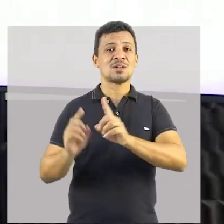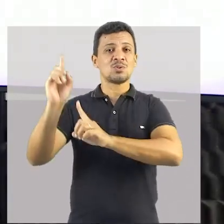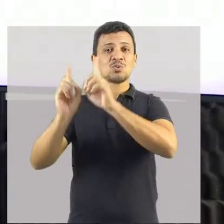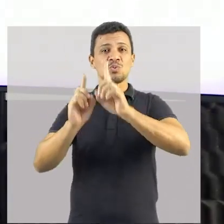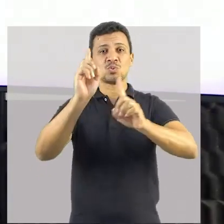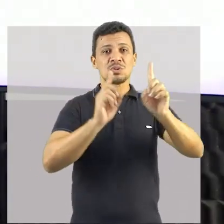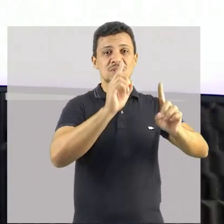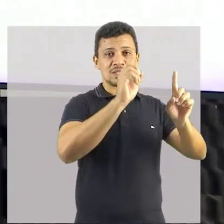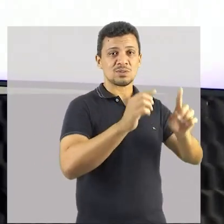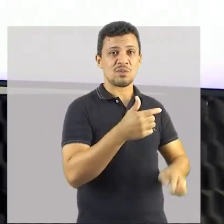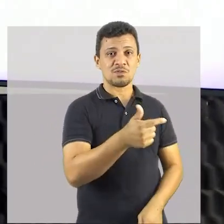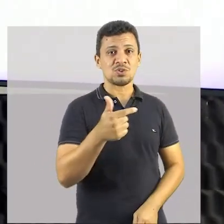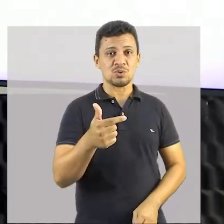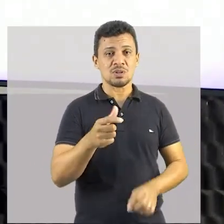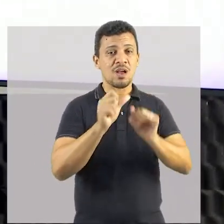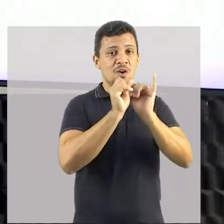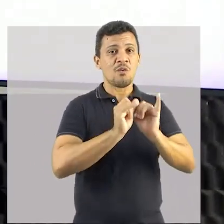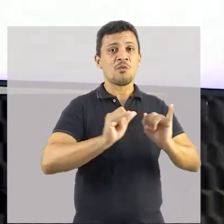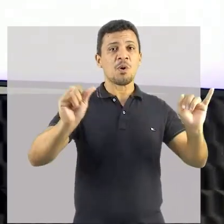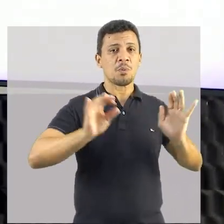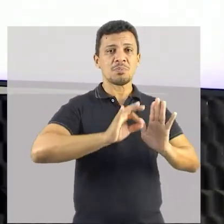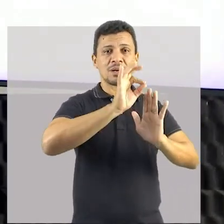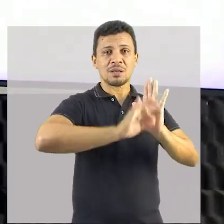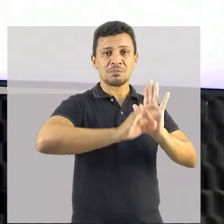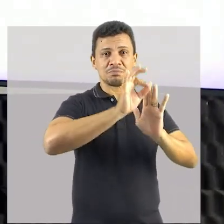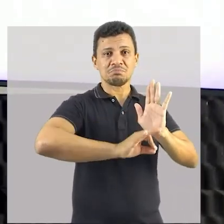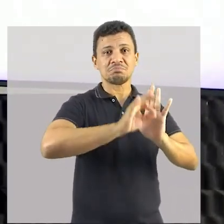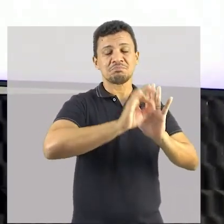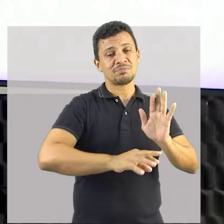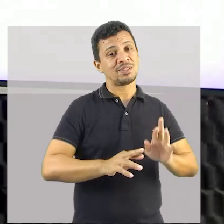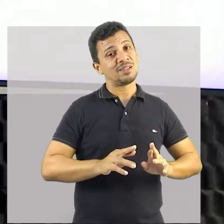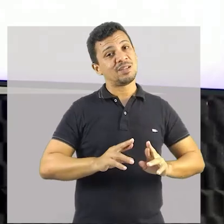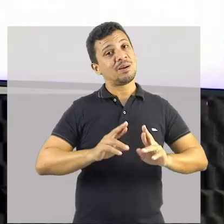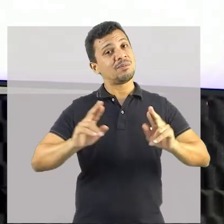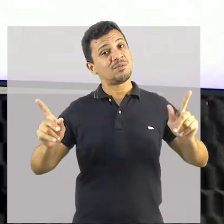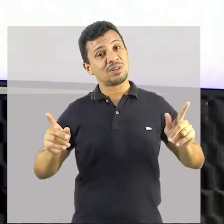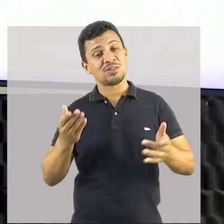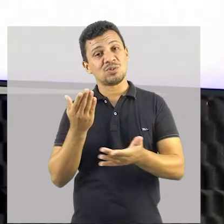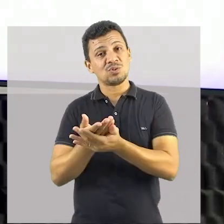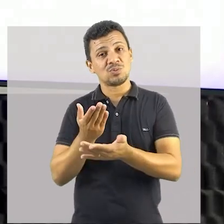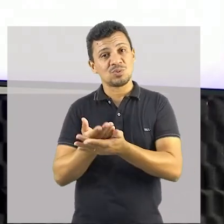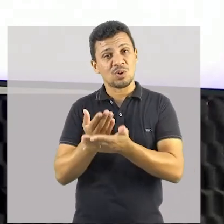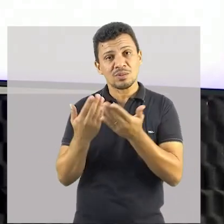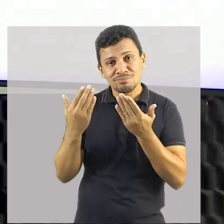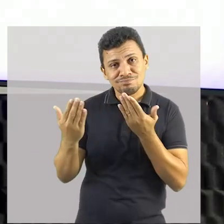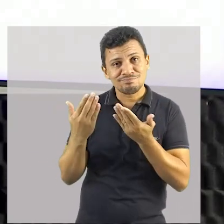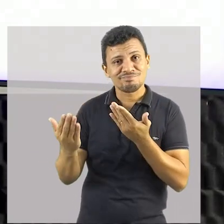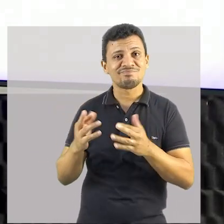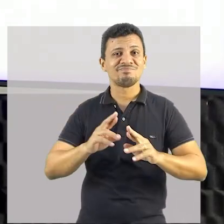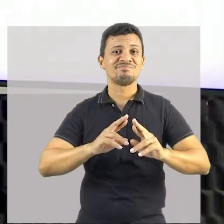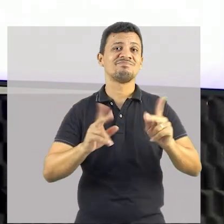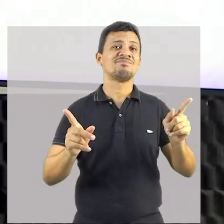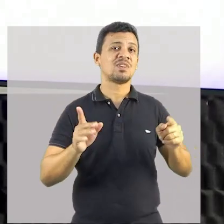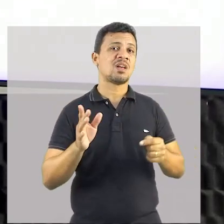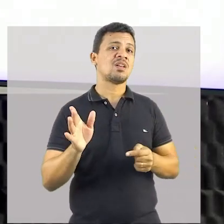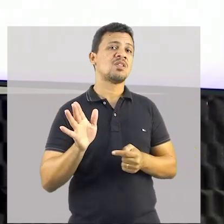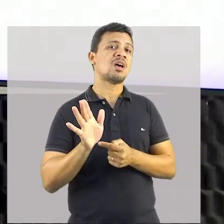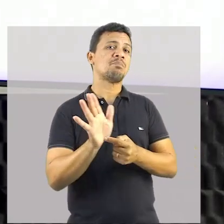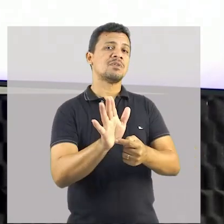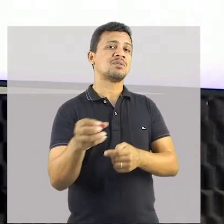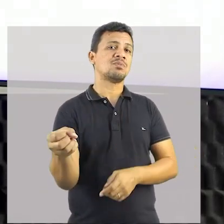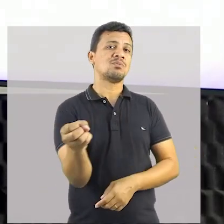22 foi publicado pelo IBGE. E ao contrário do que muitos estudiosos e analistas esperavam, apresentou algumas